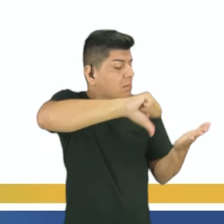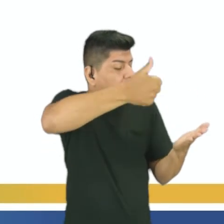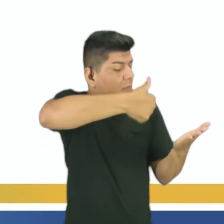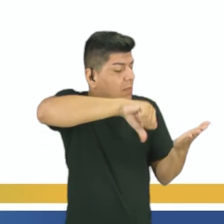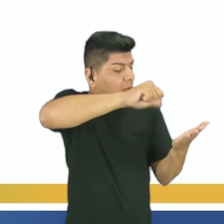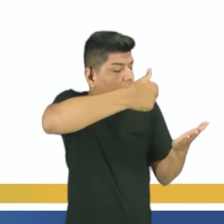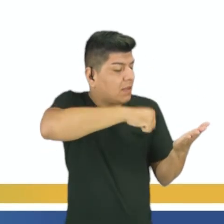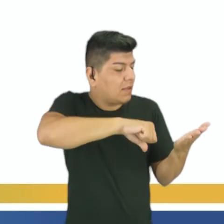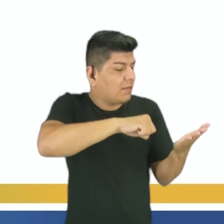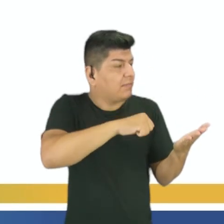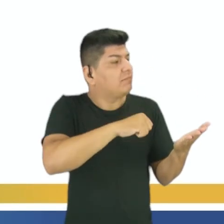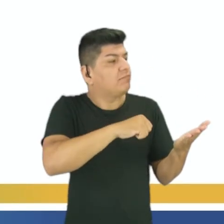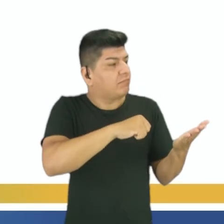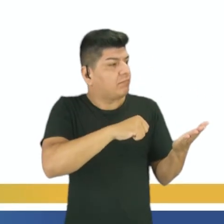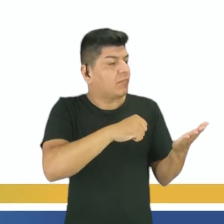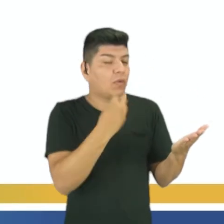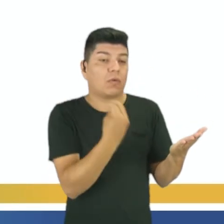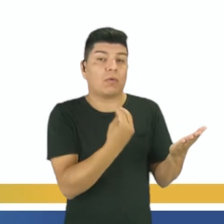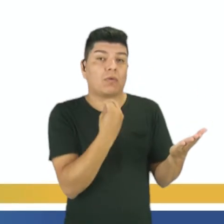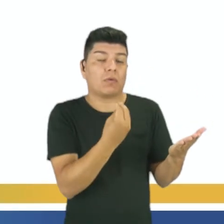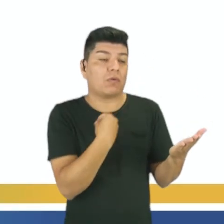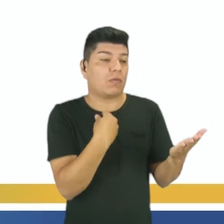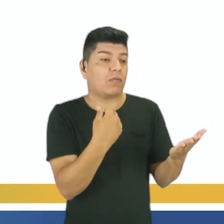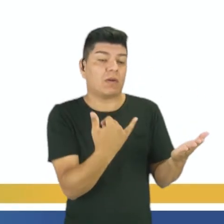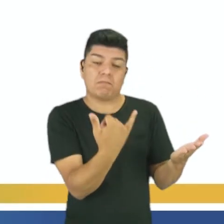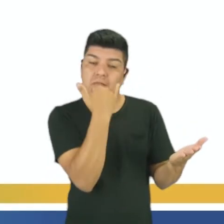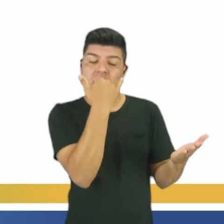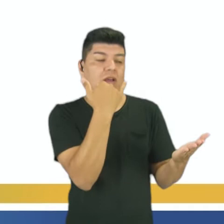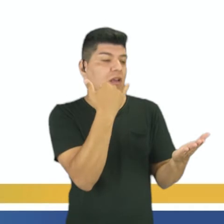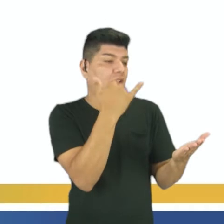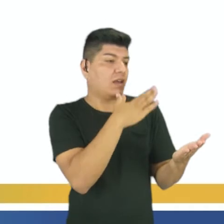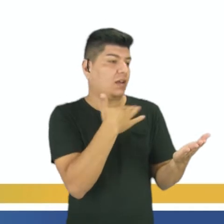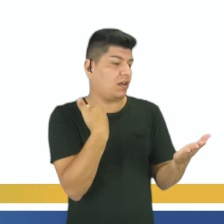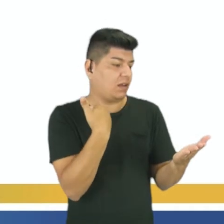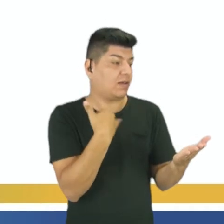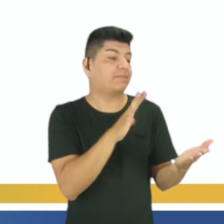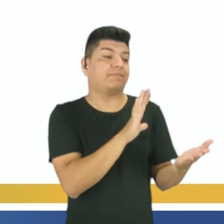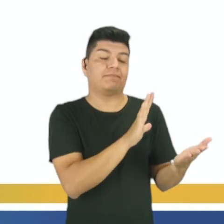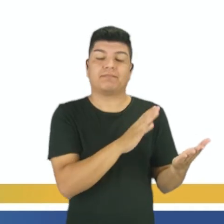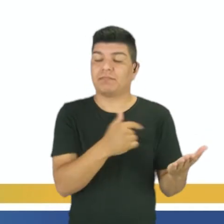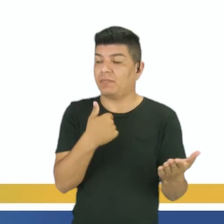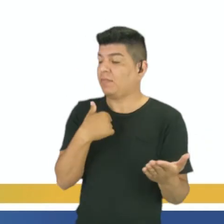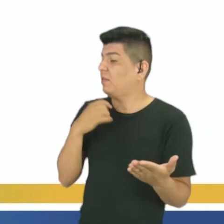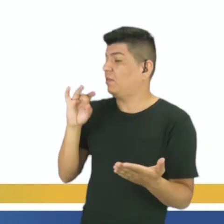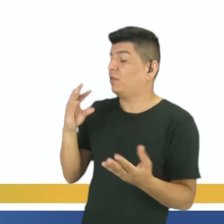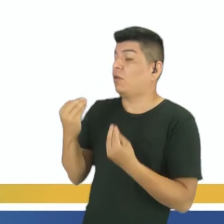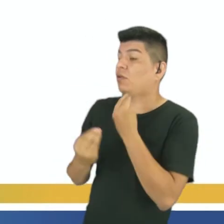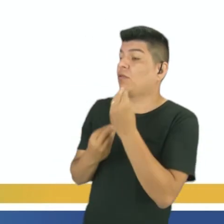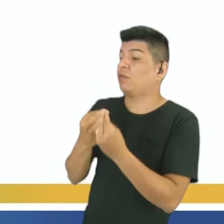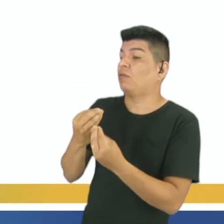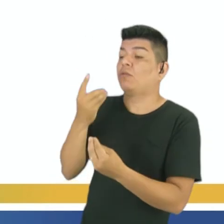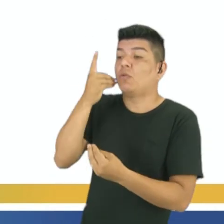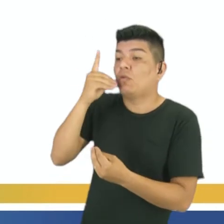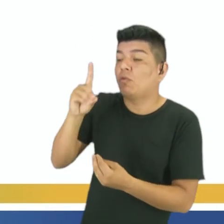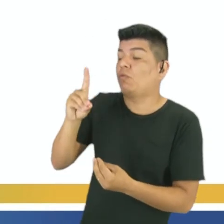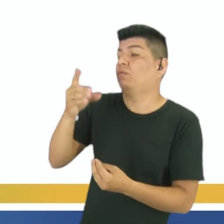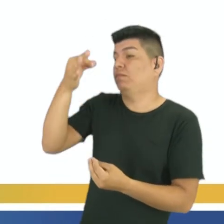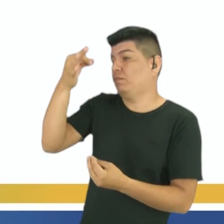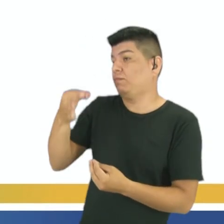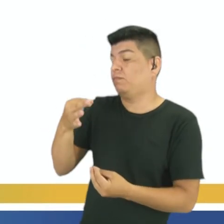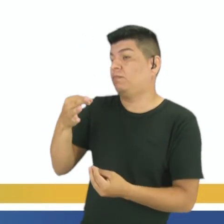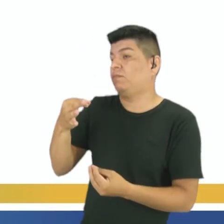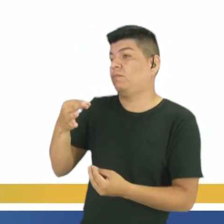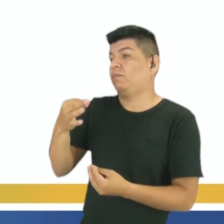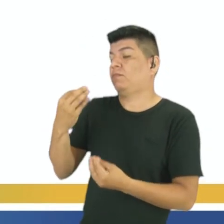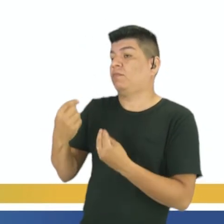sua cara. Como você pretende ludibriar a morte? Deixa comigo, só me diga quando e quando,